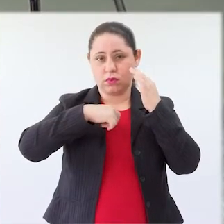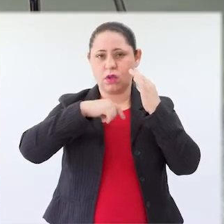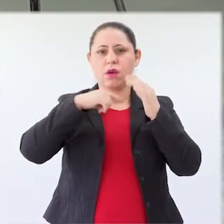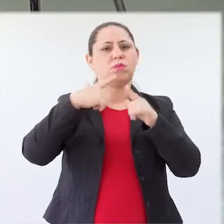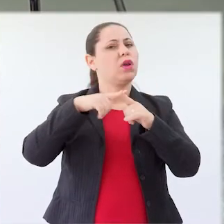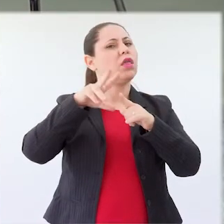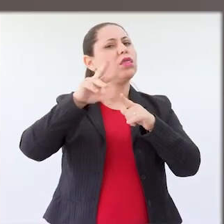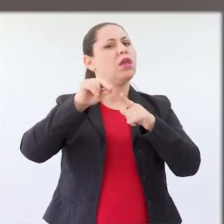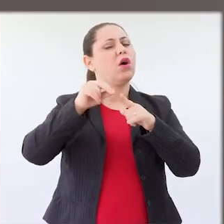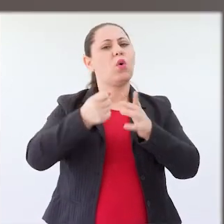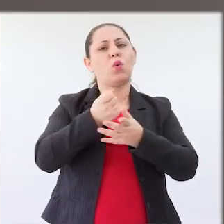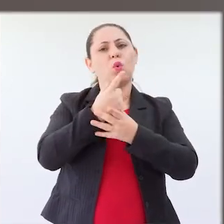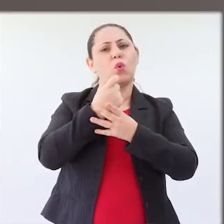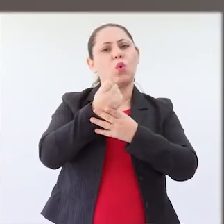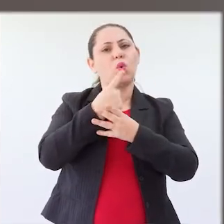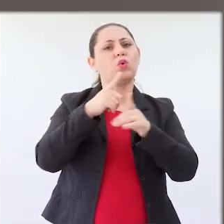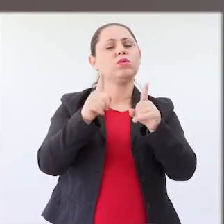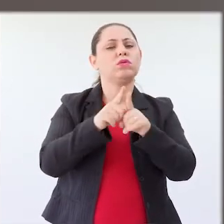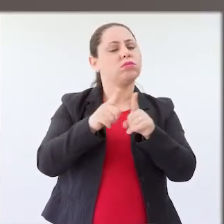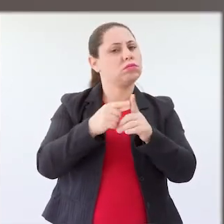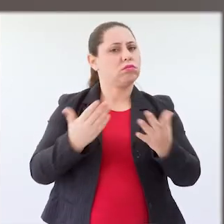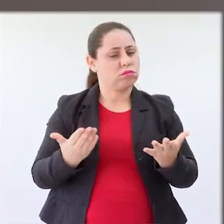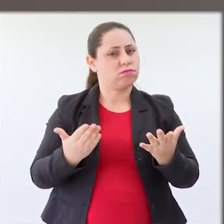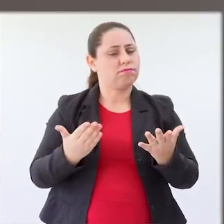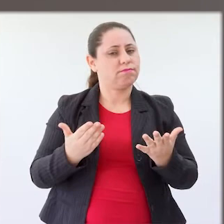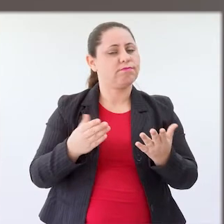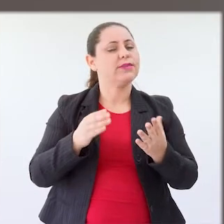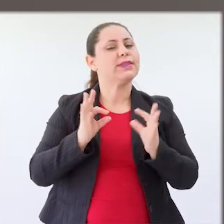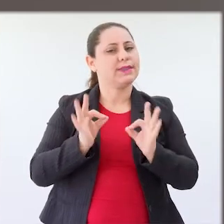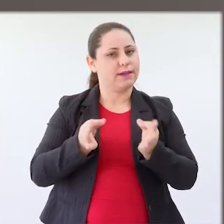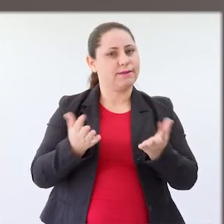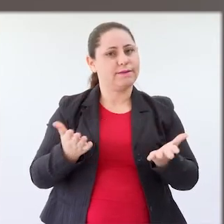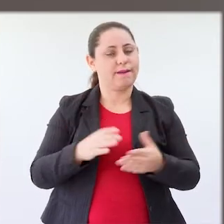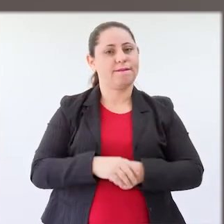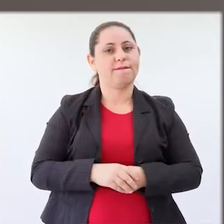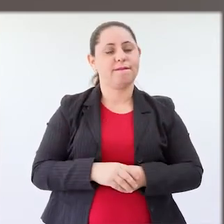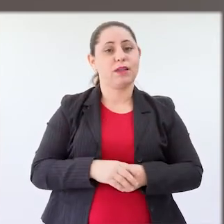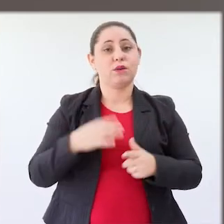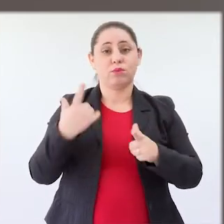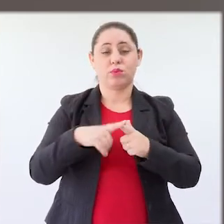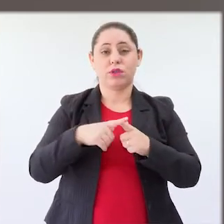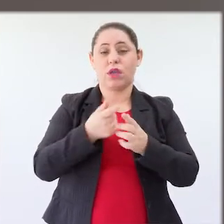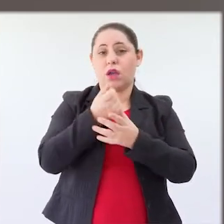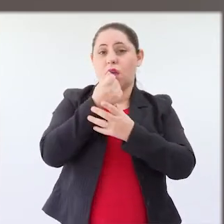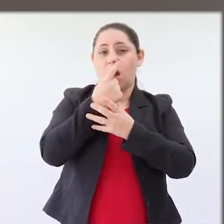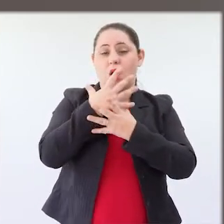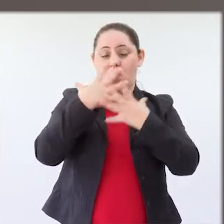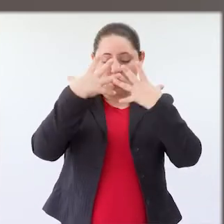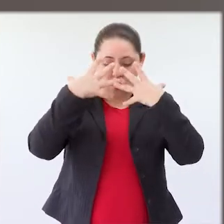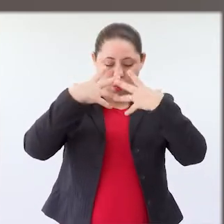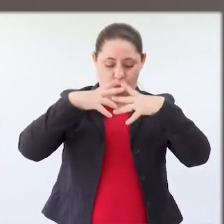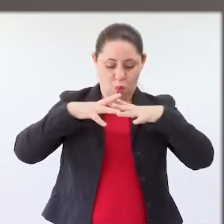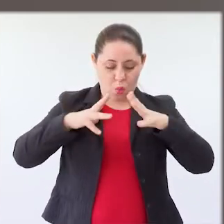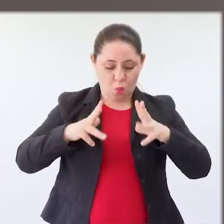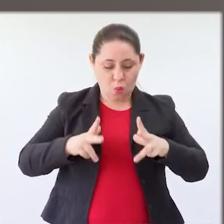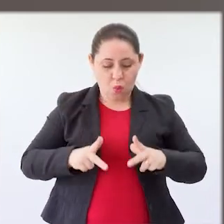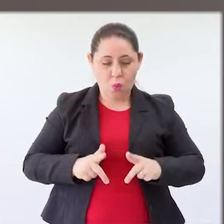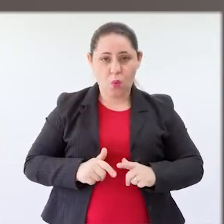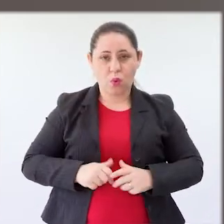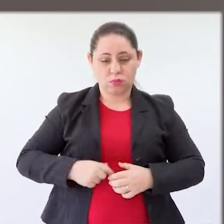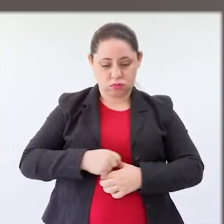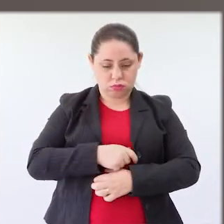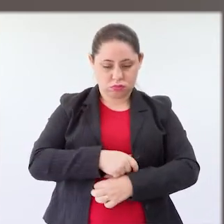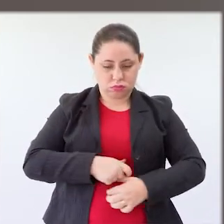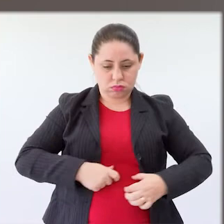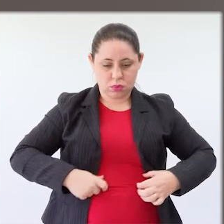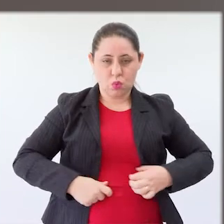de colágeno. Então, por que não tomar o comprimido via oral, certo? Essa absorção, além disso, ela vai